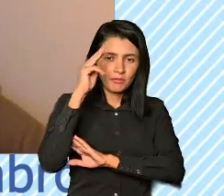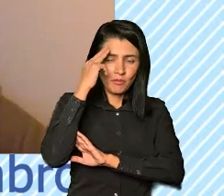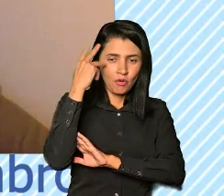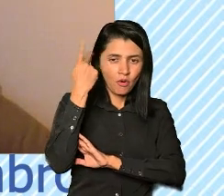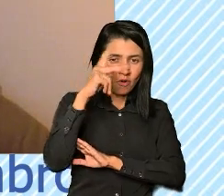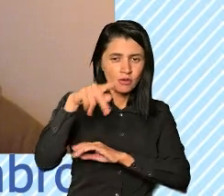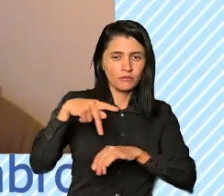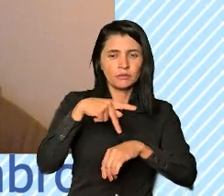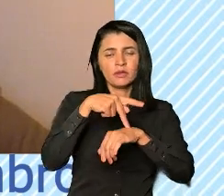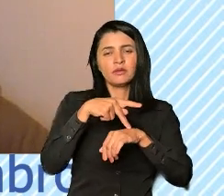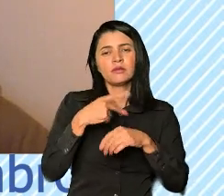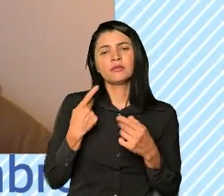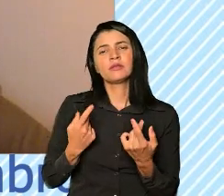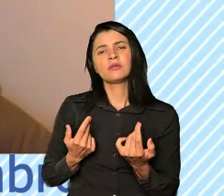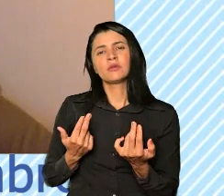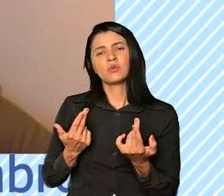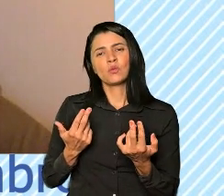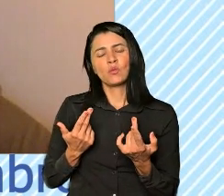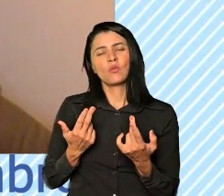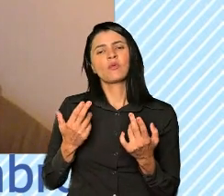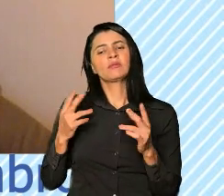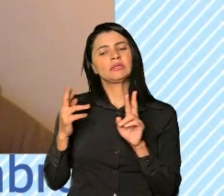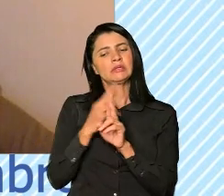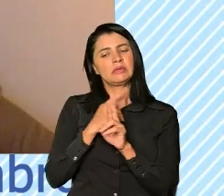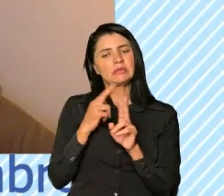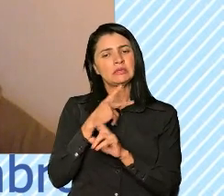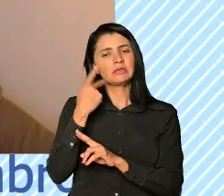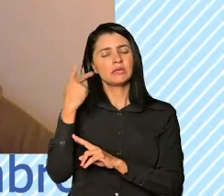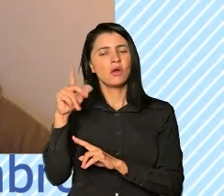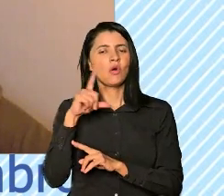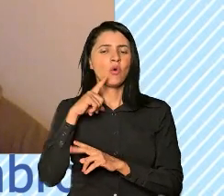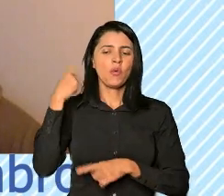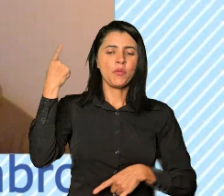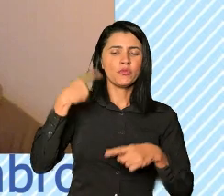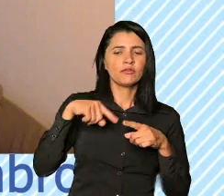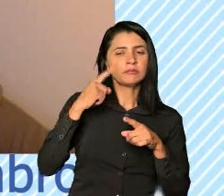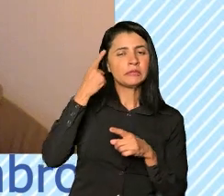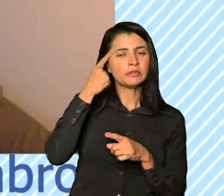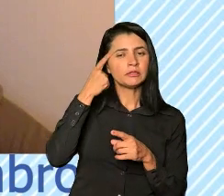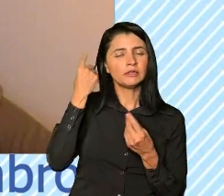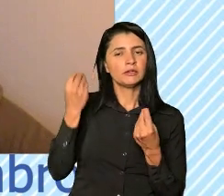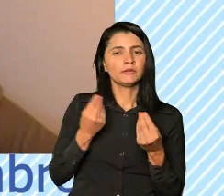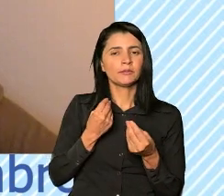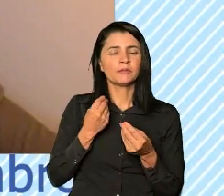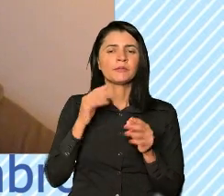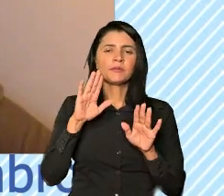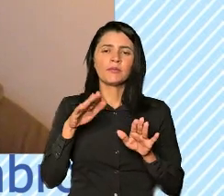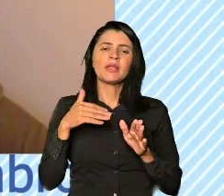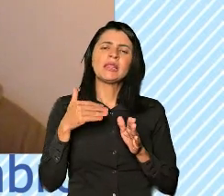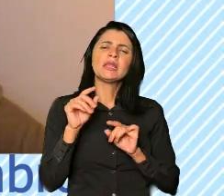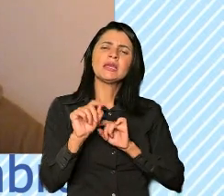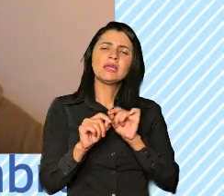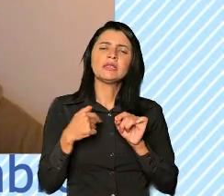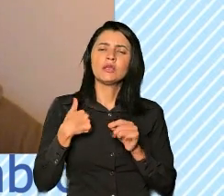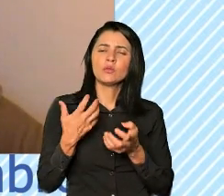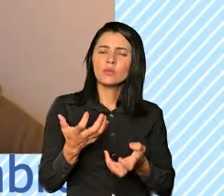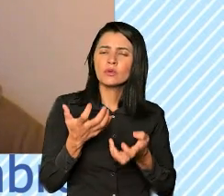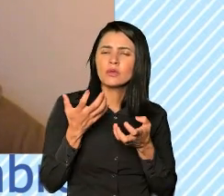nação, bem como as relações complexas entre o político e o imaginário. E nesse ponto eu